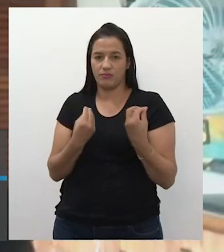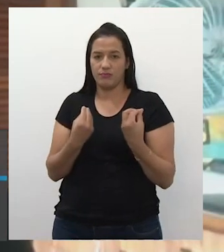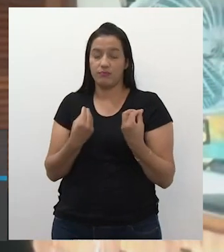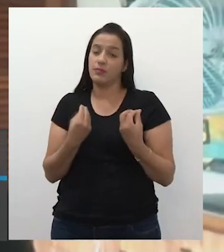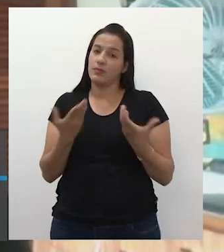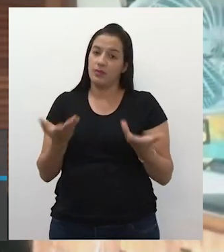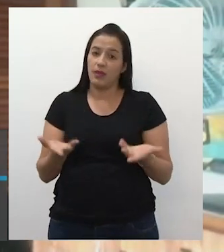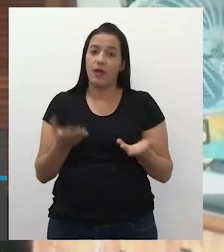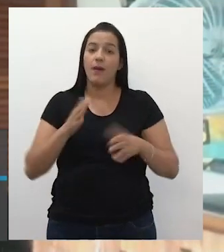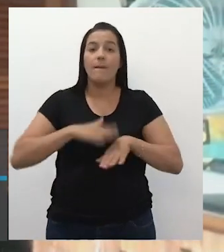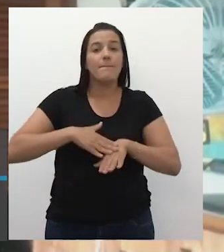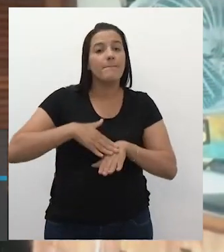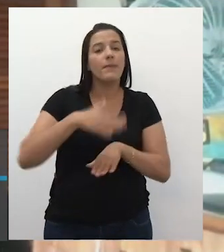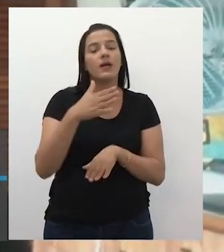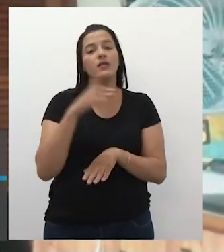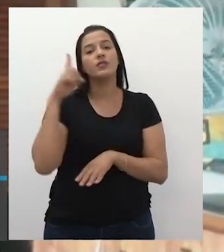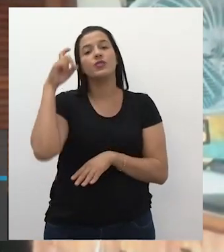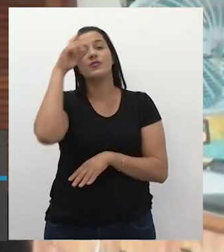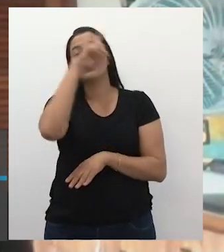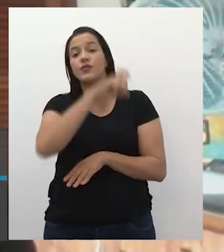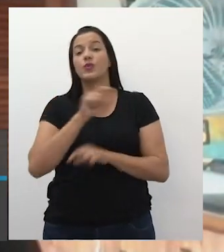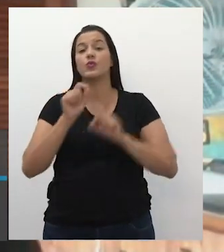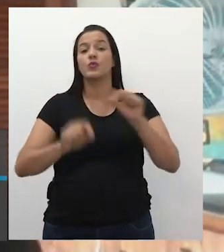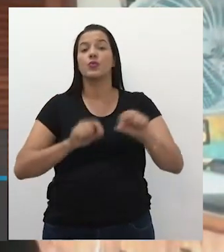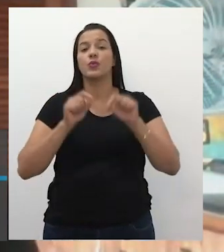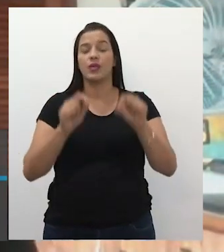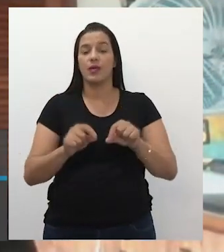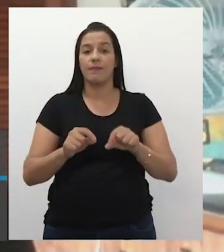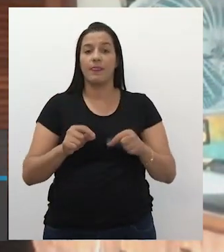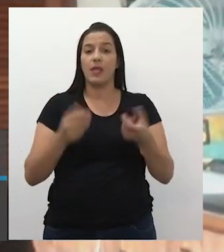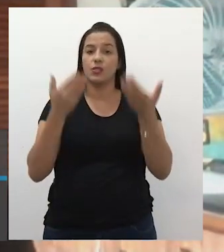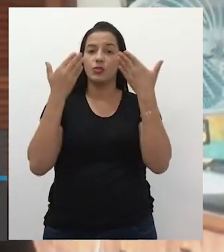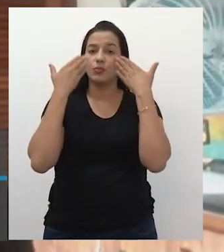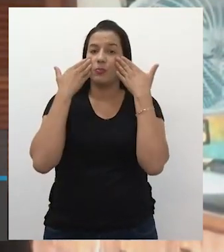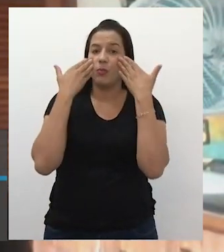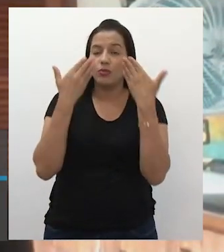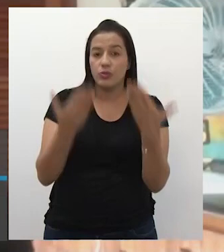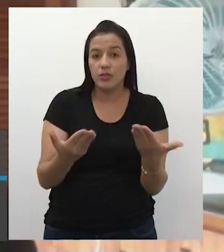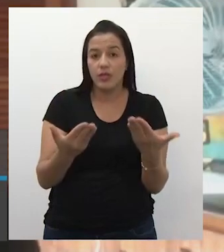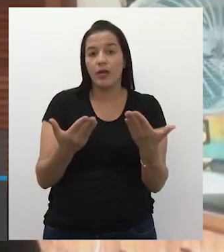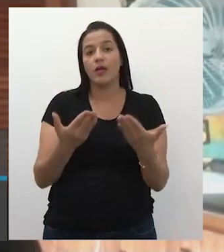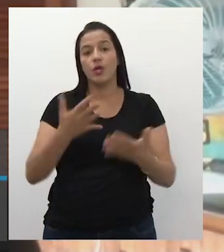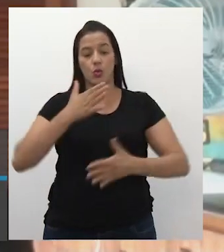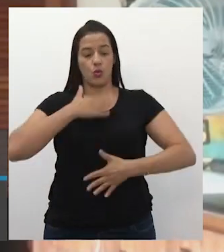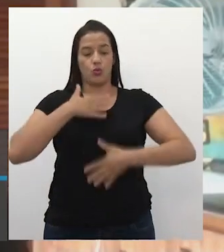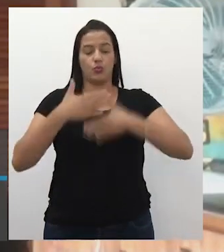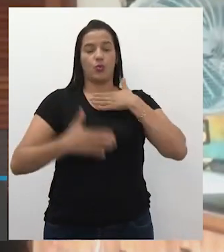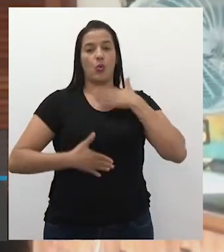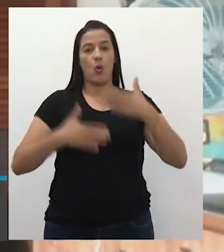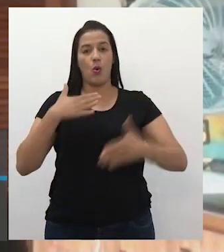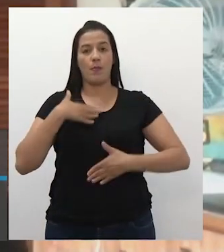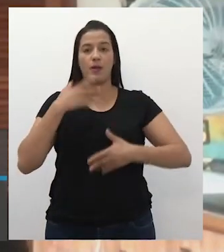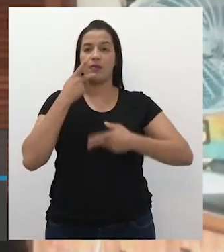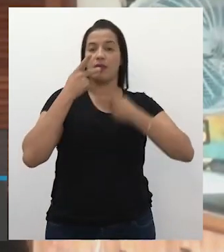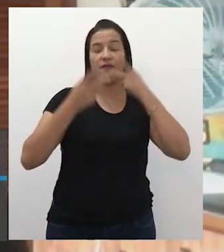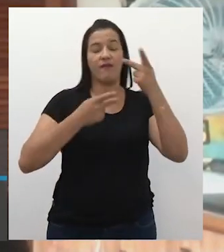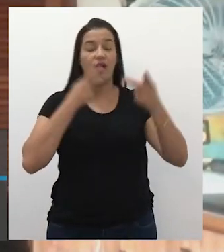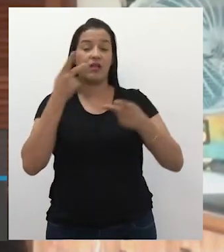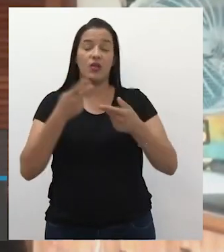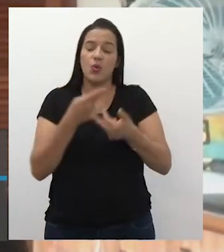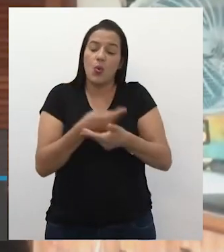O mais difícil de tudo é a gente se dar conta de que o nosso corpo está falando, às vezes,